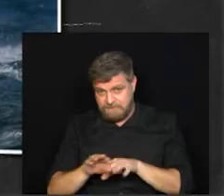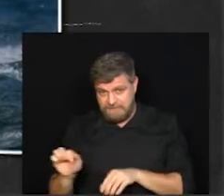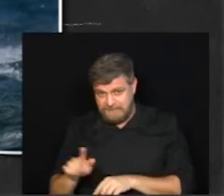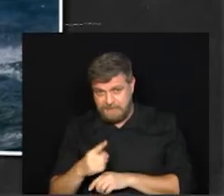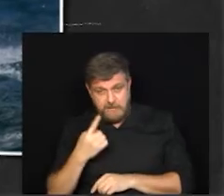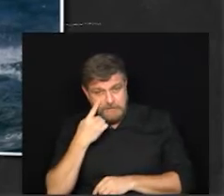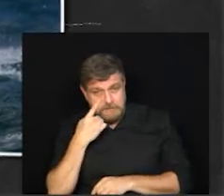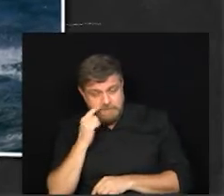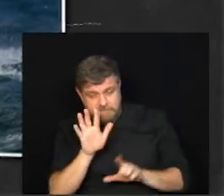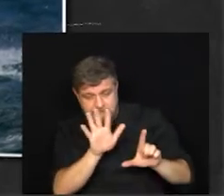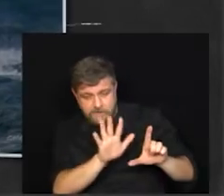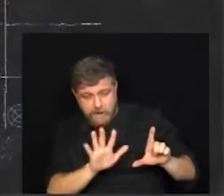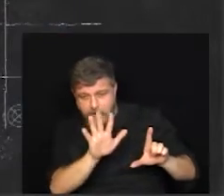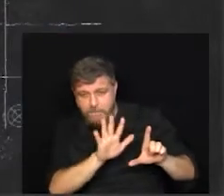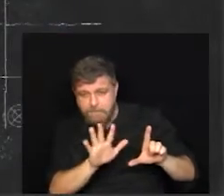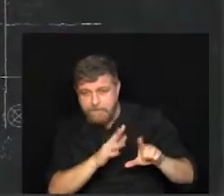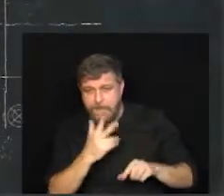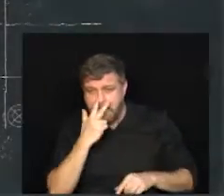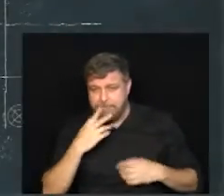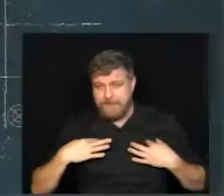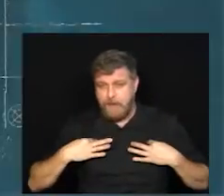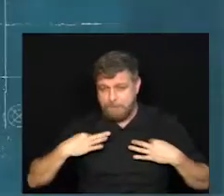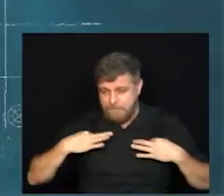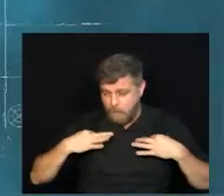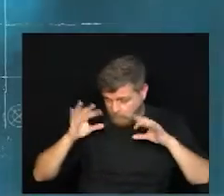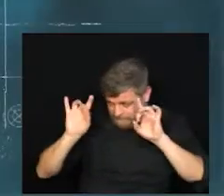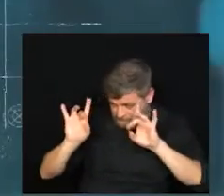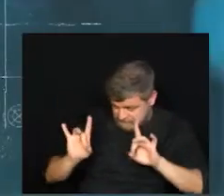algumas imagens aí, parece uma roupa especial.